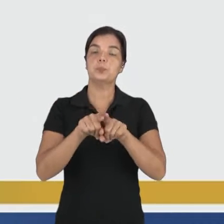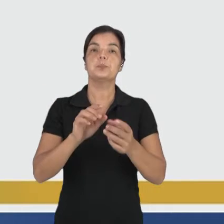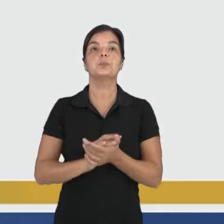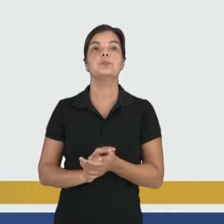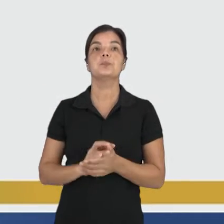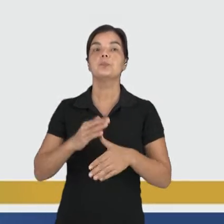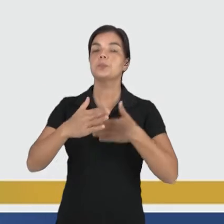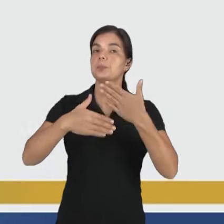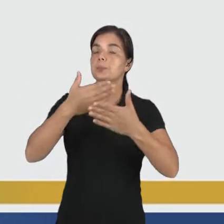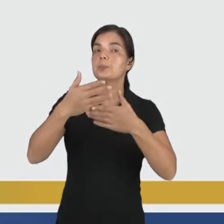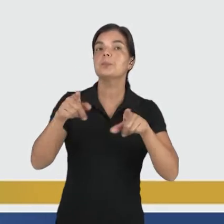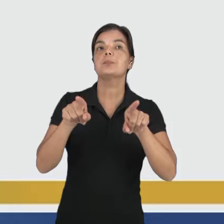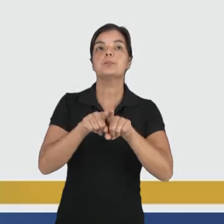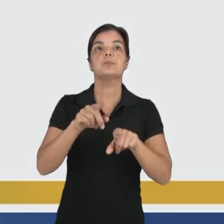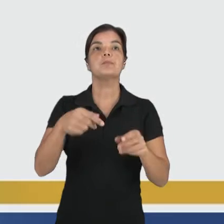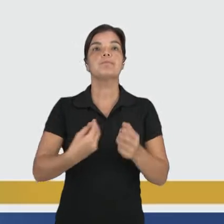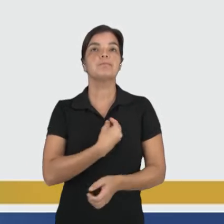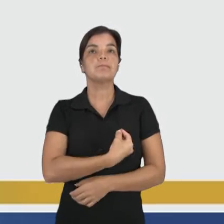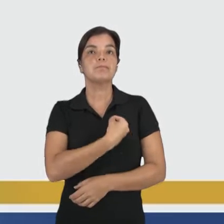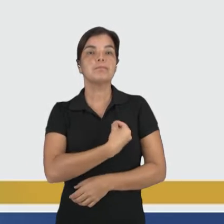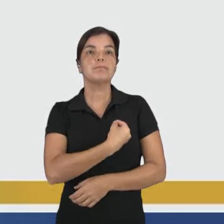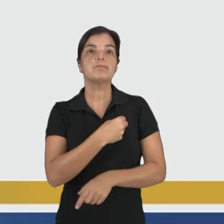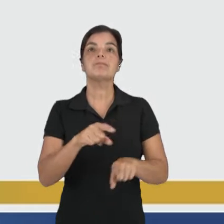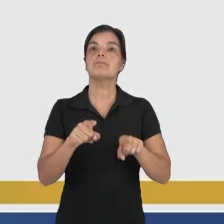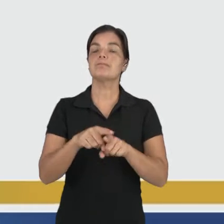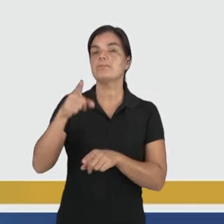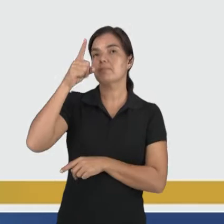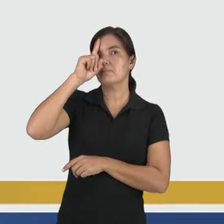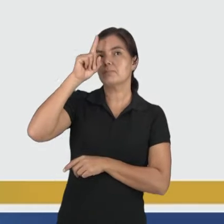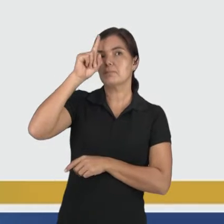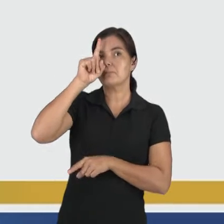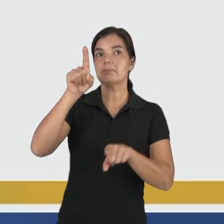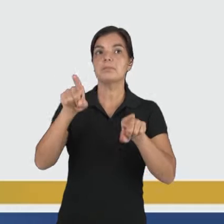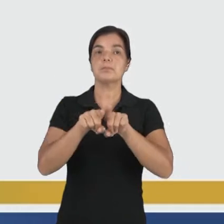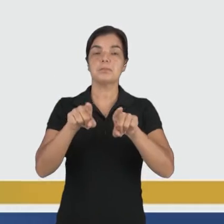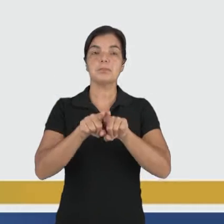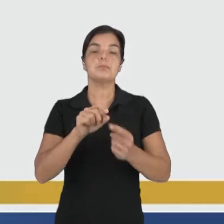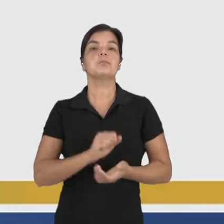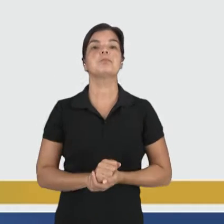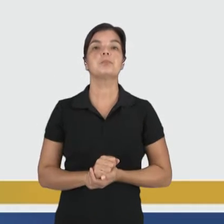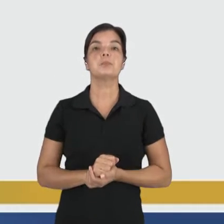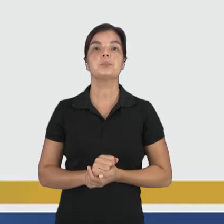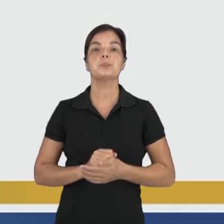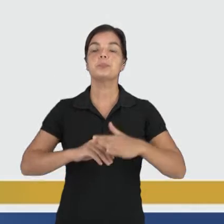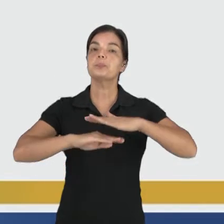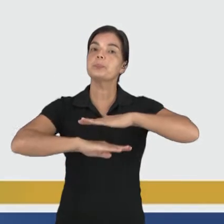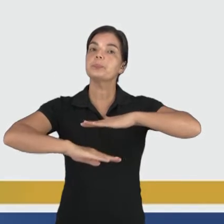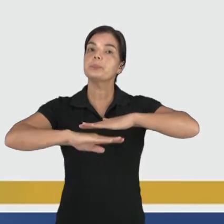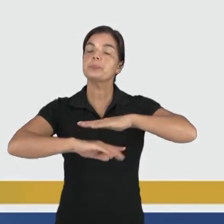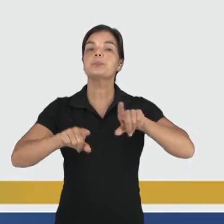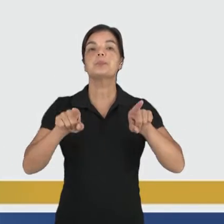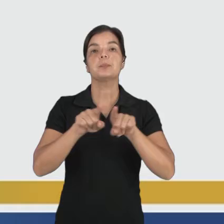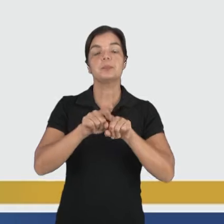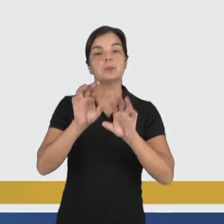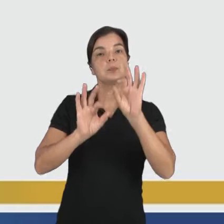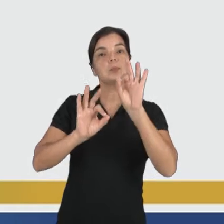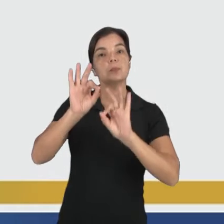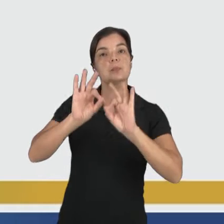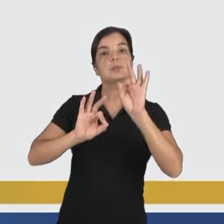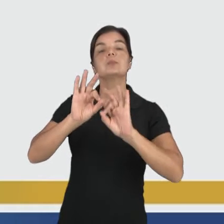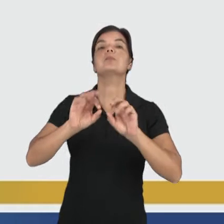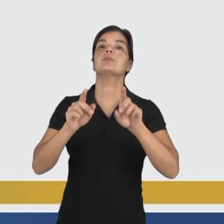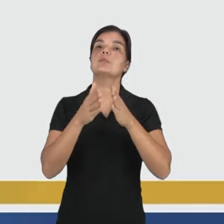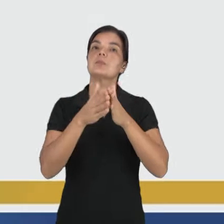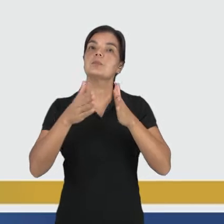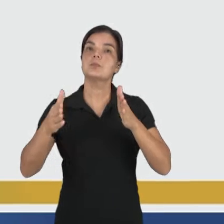revolução. Ele é bastante presente no nosso cotidiano. Ele é considerado como sólido de revolução por ser construído a